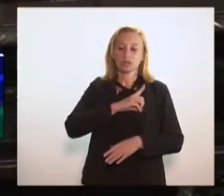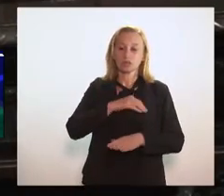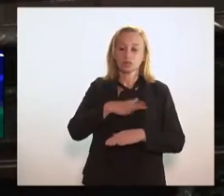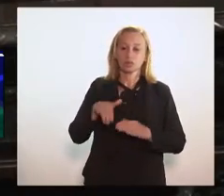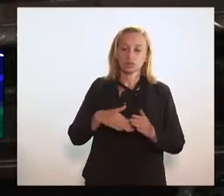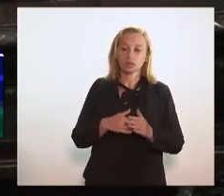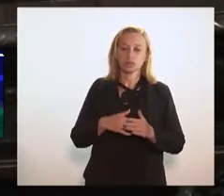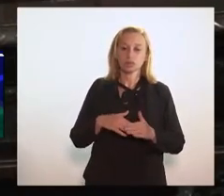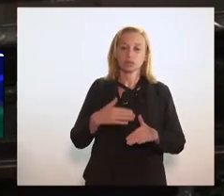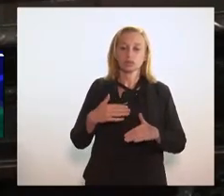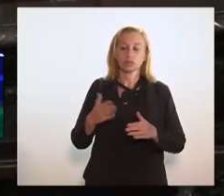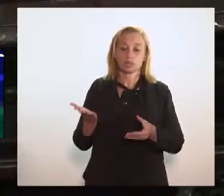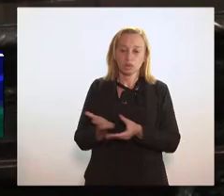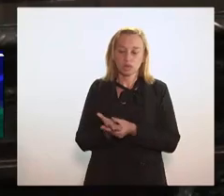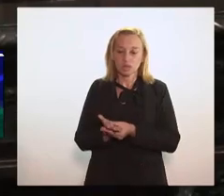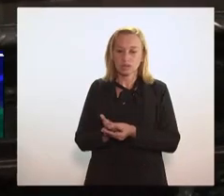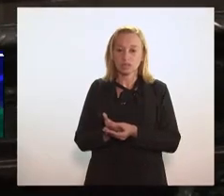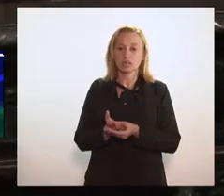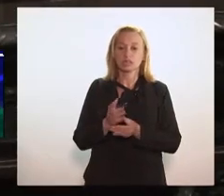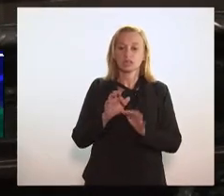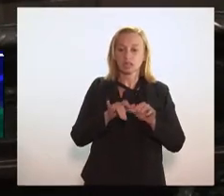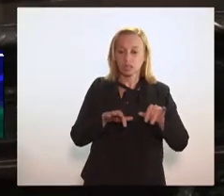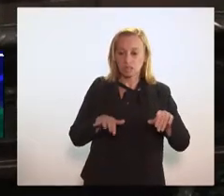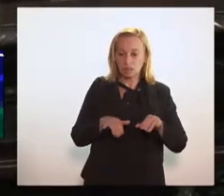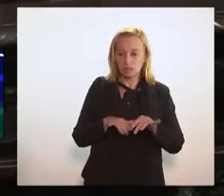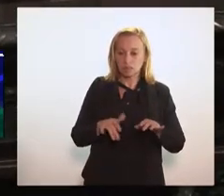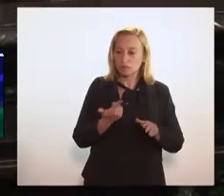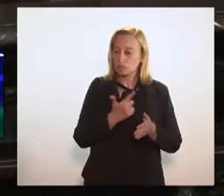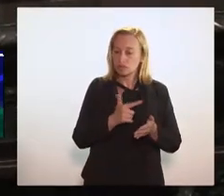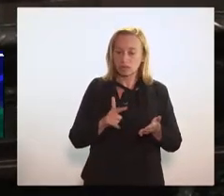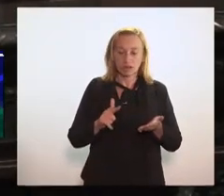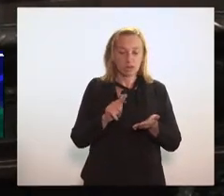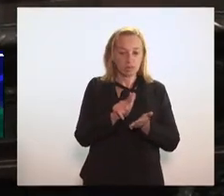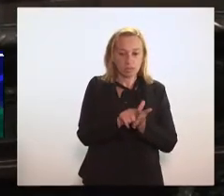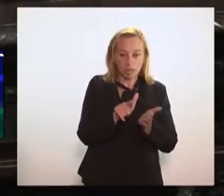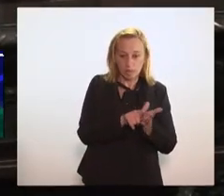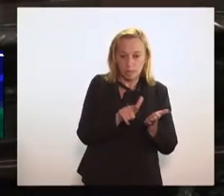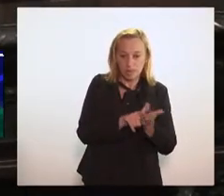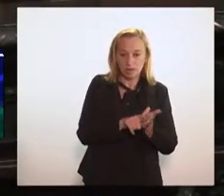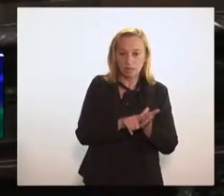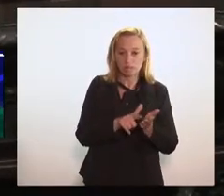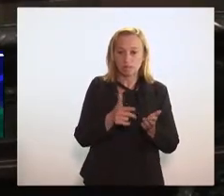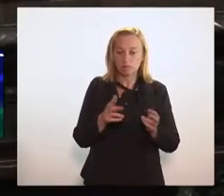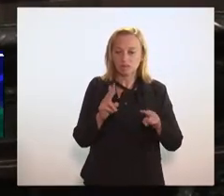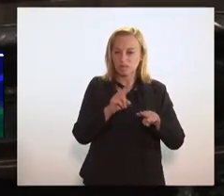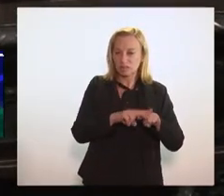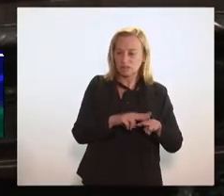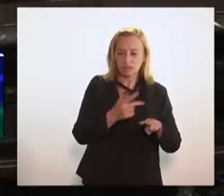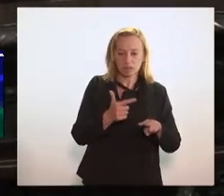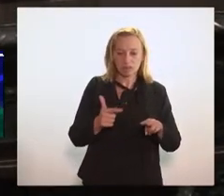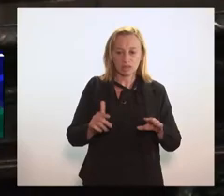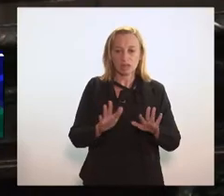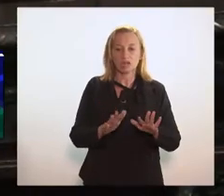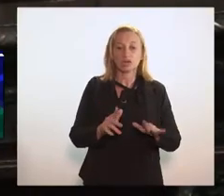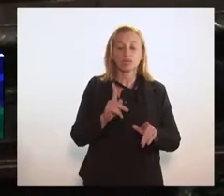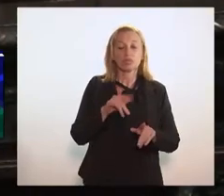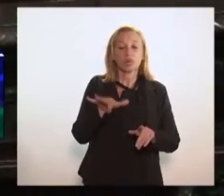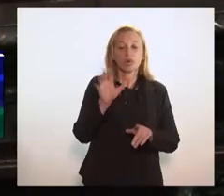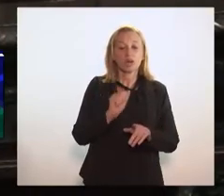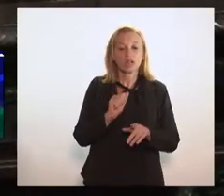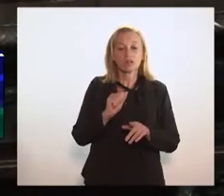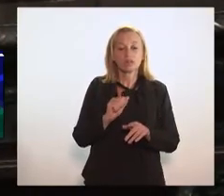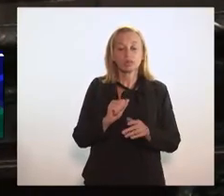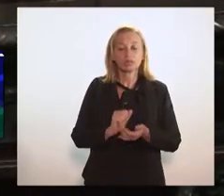eletrônico, sem emissão de papéis, sem carceragem dentro da delegacia. Um programa que